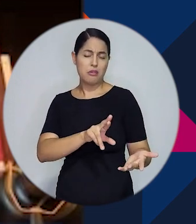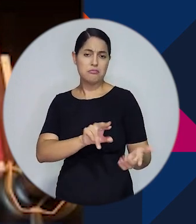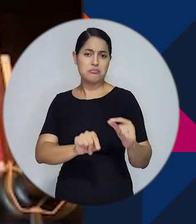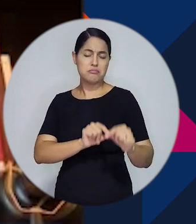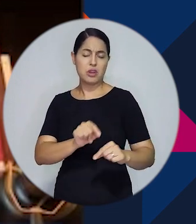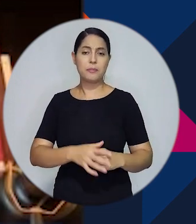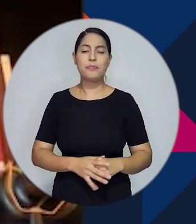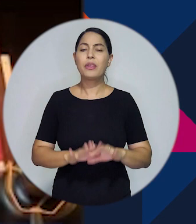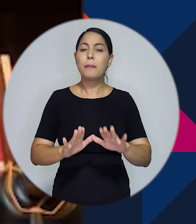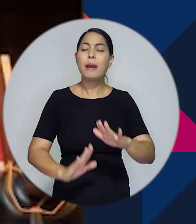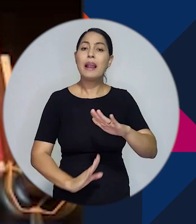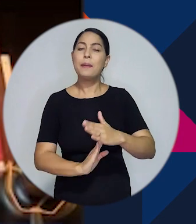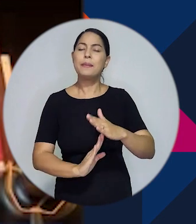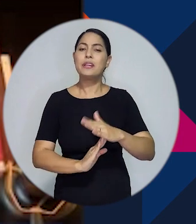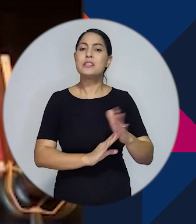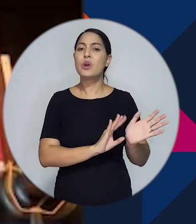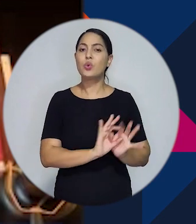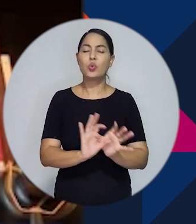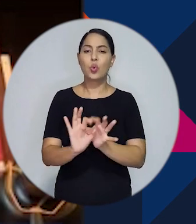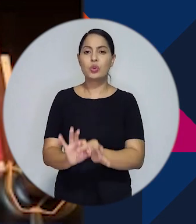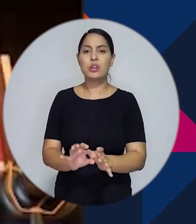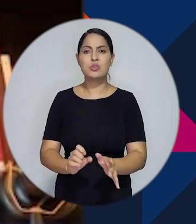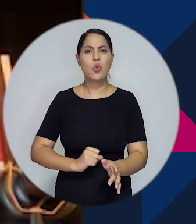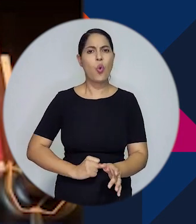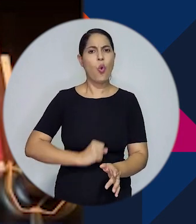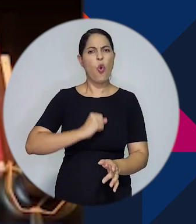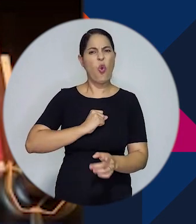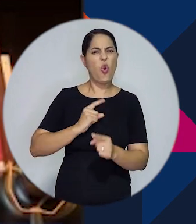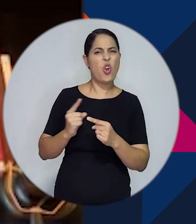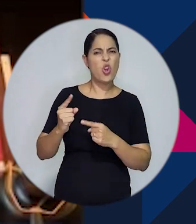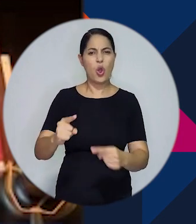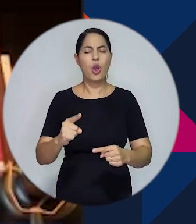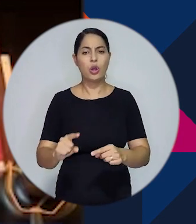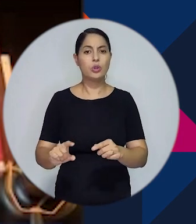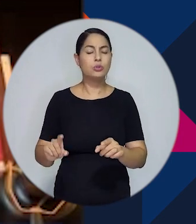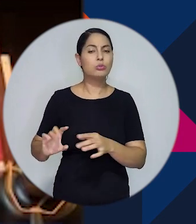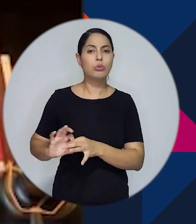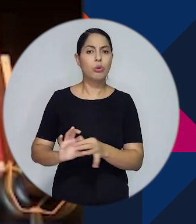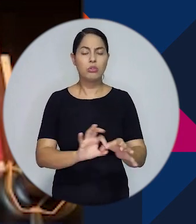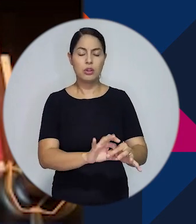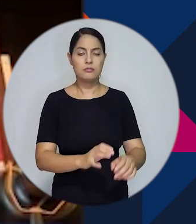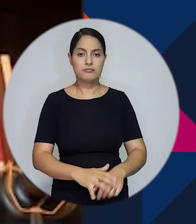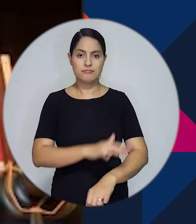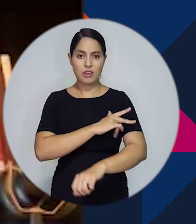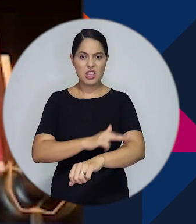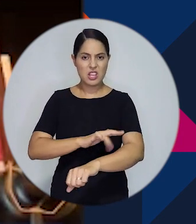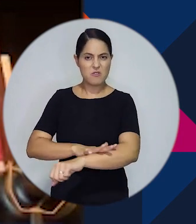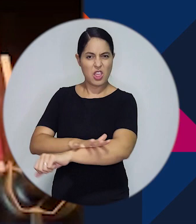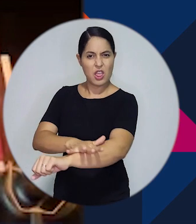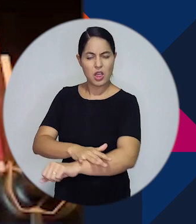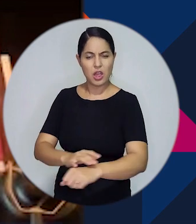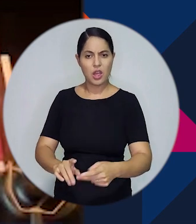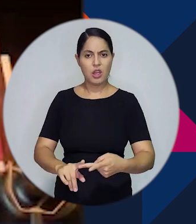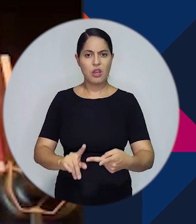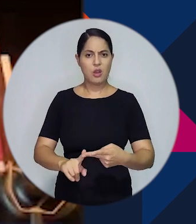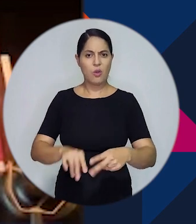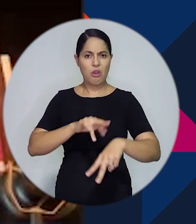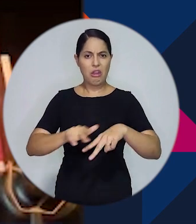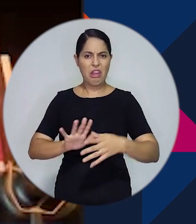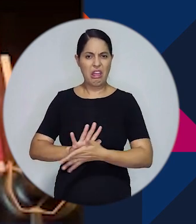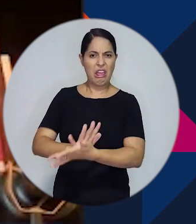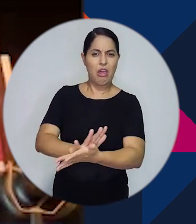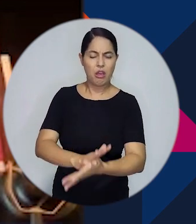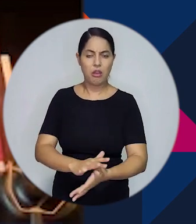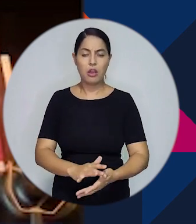também limitações quanto ao discurso de ódio, né? Quanto ao discurso discriminatório, de discriminação racial, de discriminação